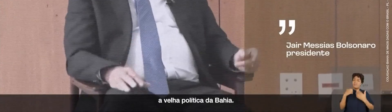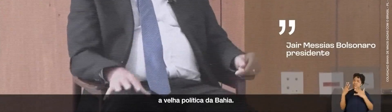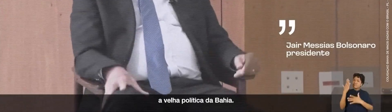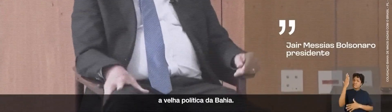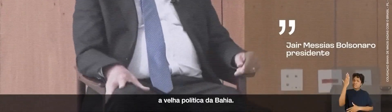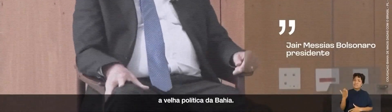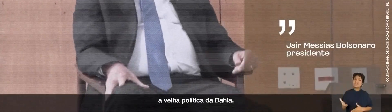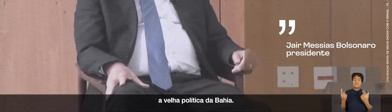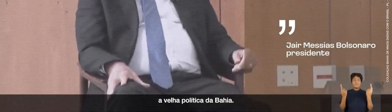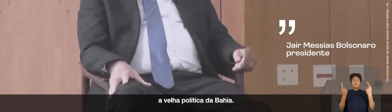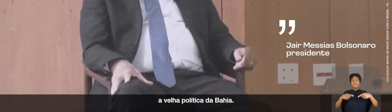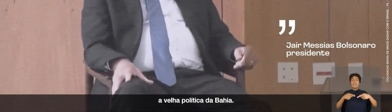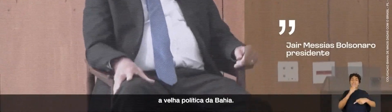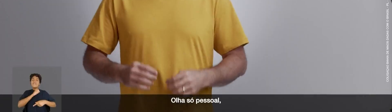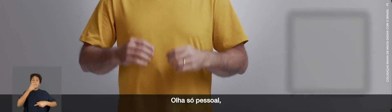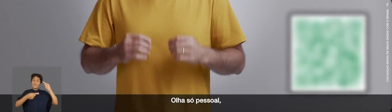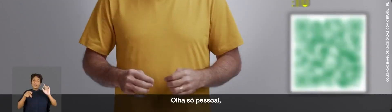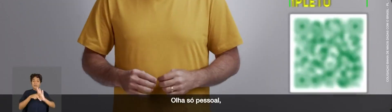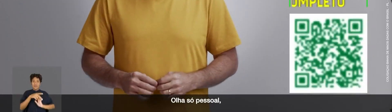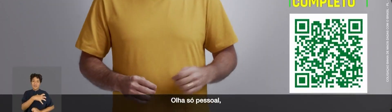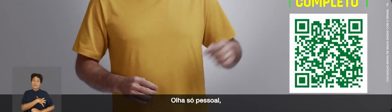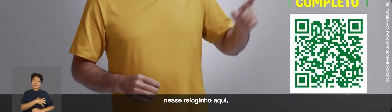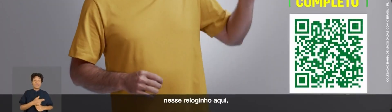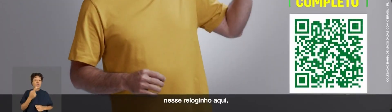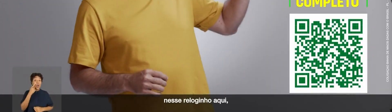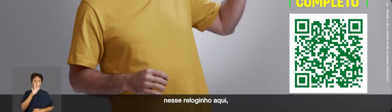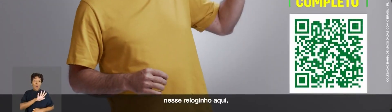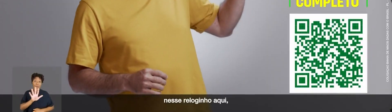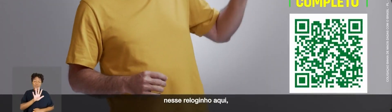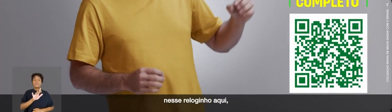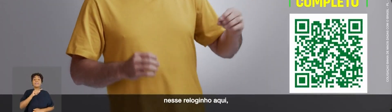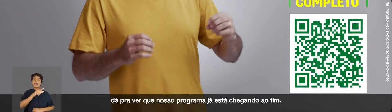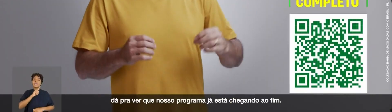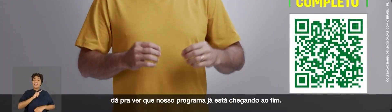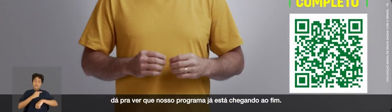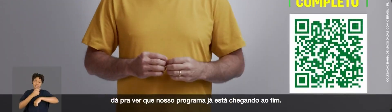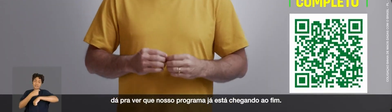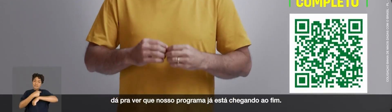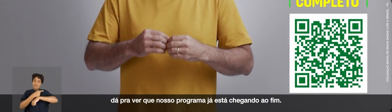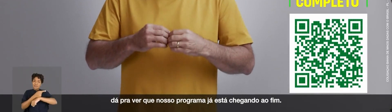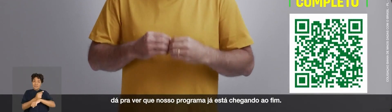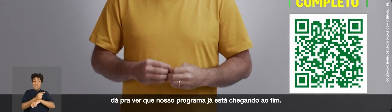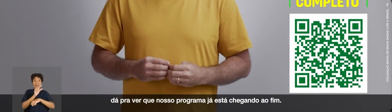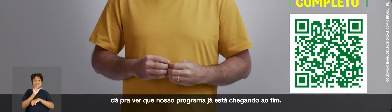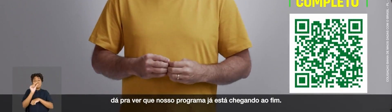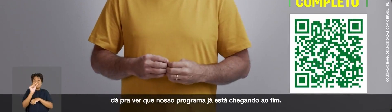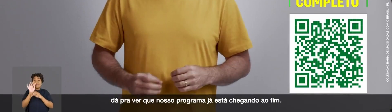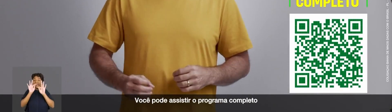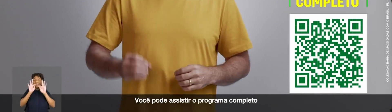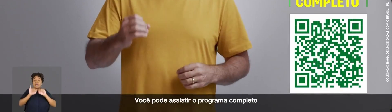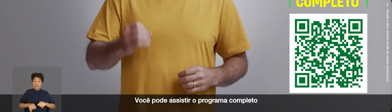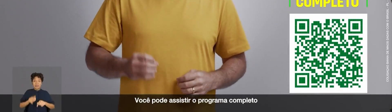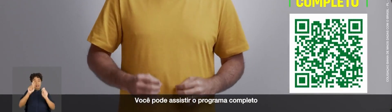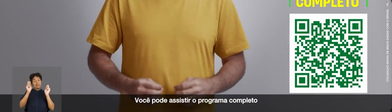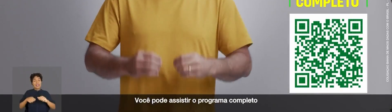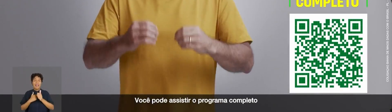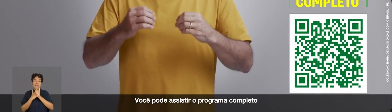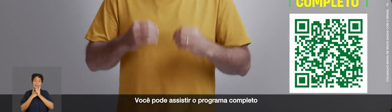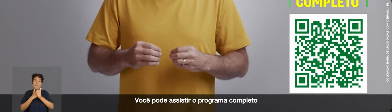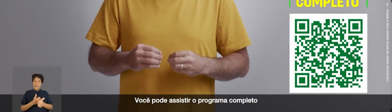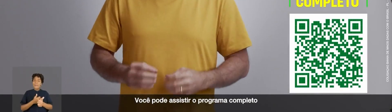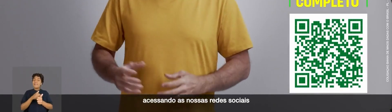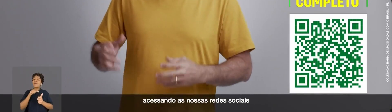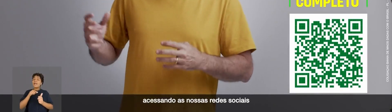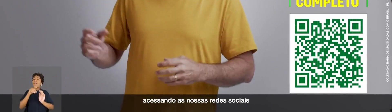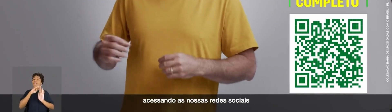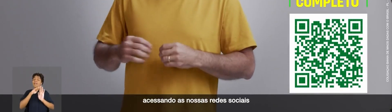a velha política da Bahia Olha só pessoal Nesse reloginho aqui Dá para ver que o nosso programa já está chegando ao fim Você pode assistir o programa